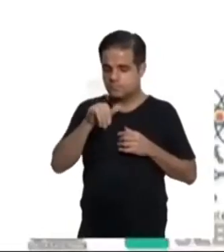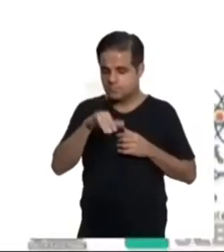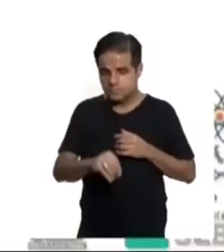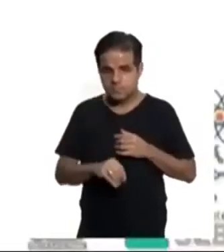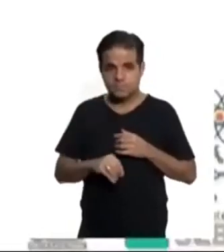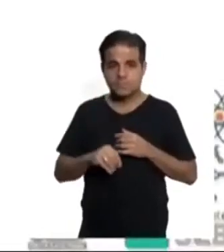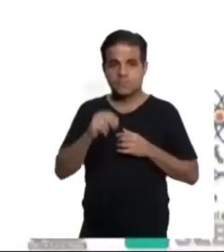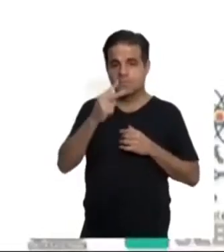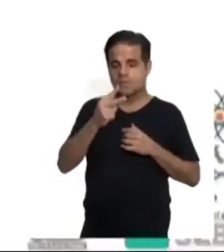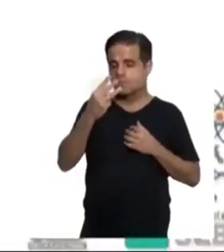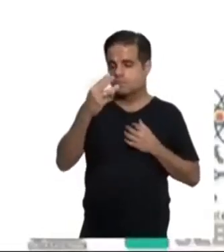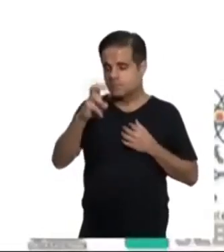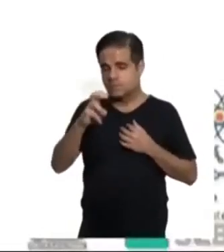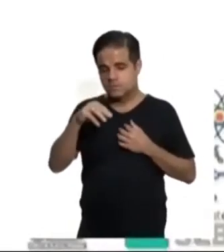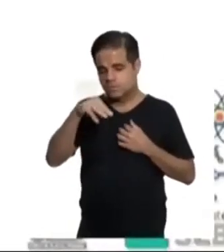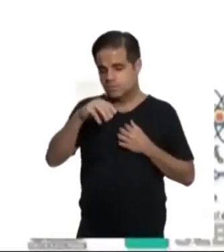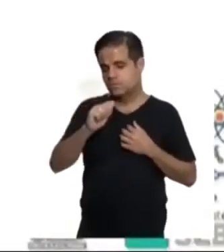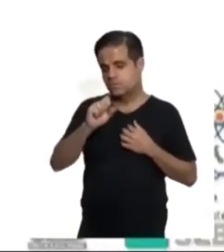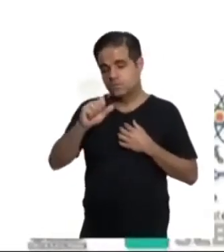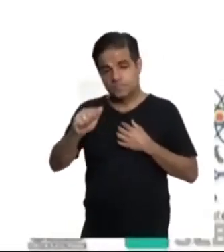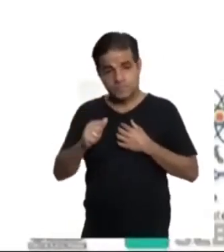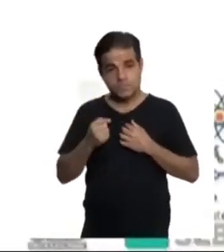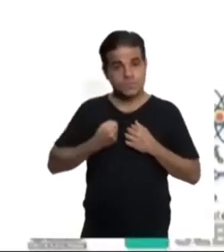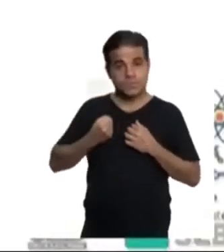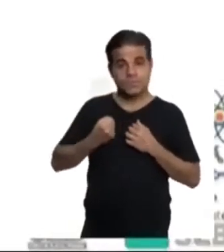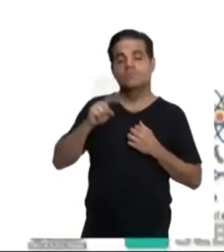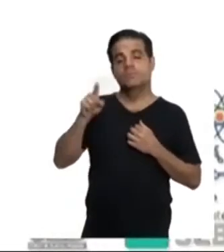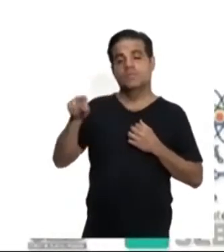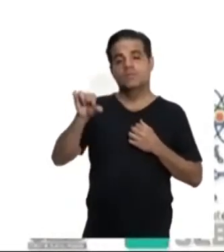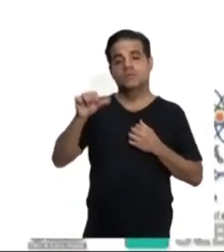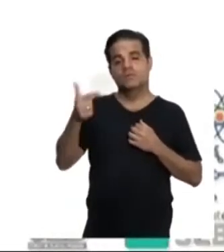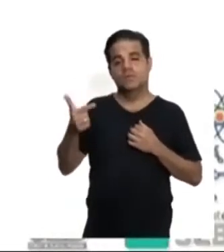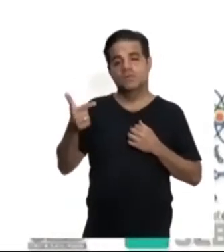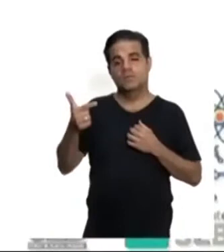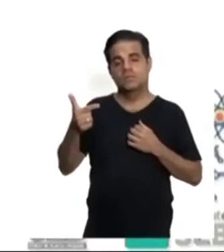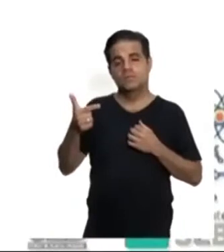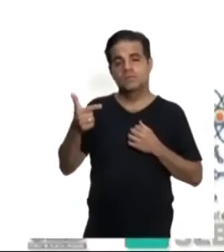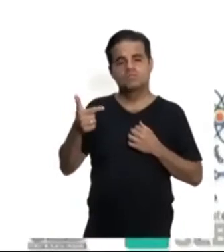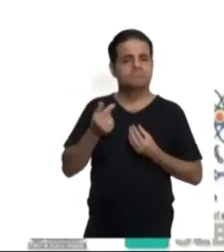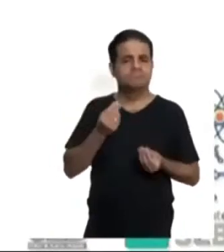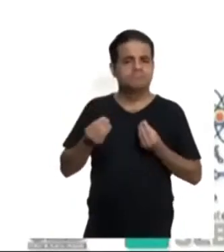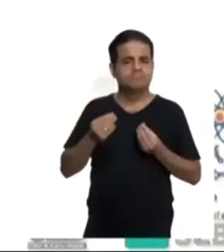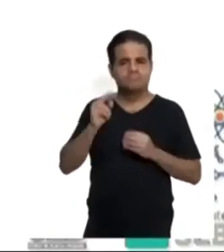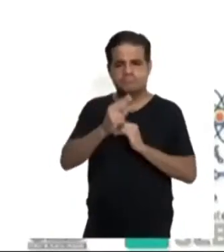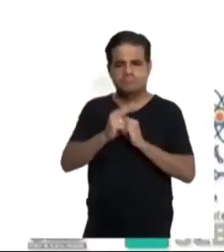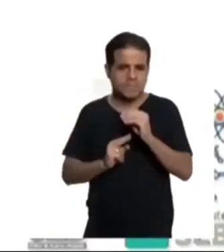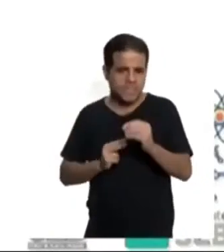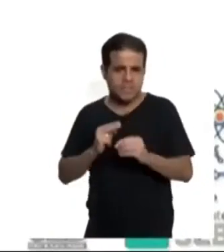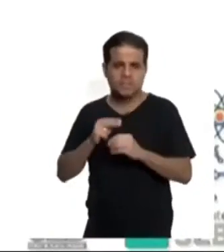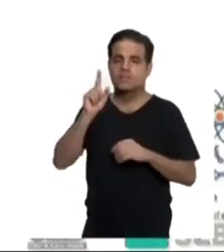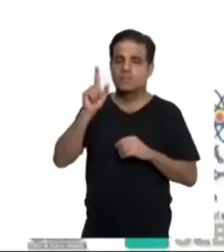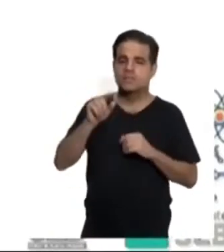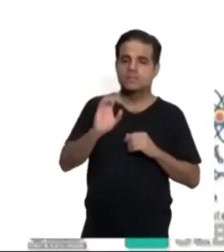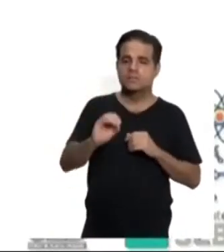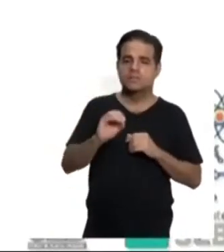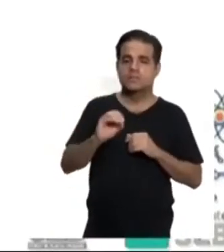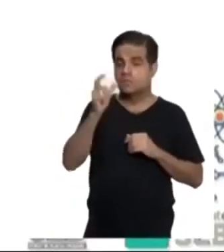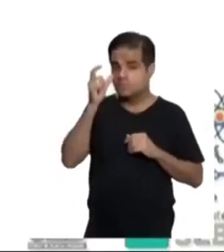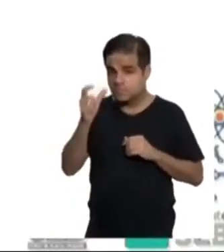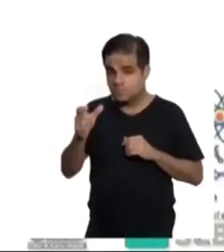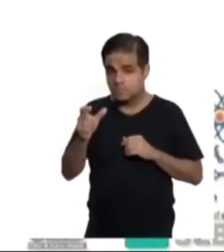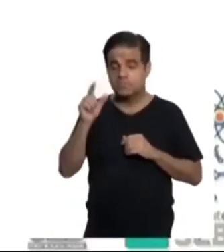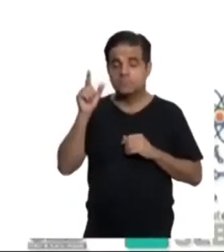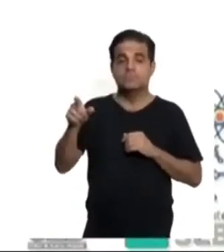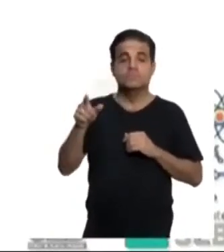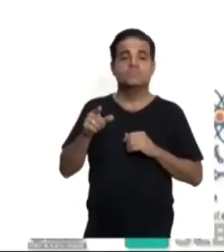de massa e o número atômico está aqui 92. Como o neutro é 0 e 1, observe aqui,